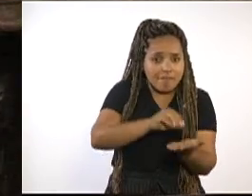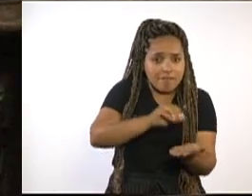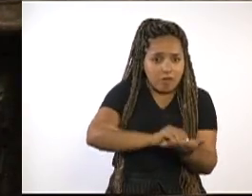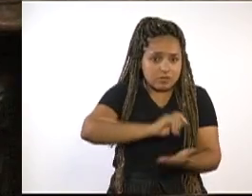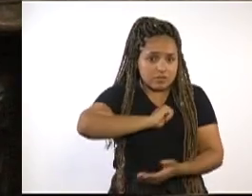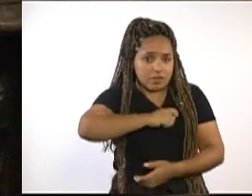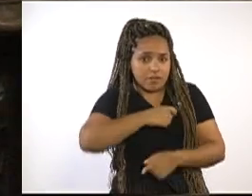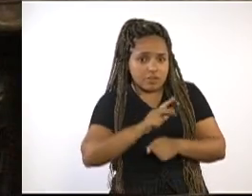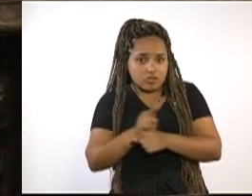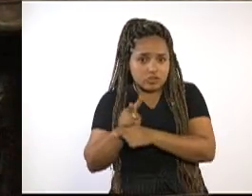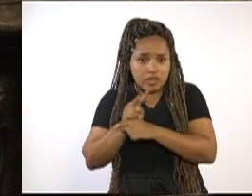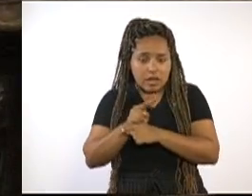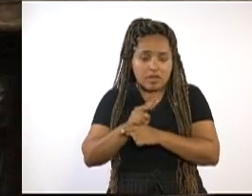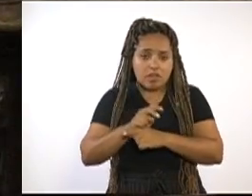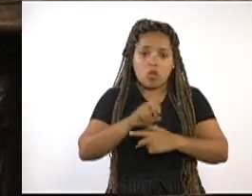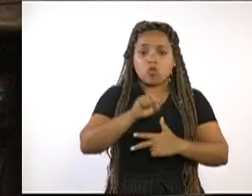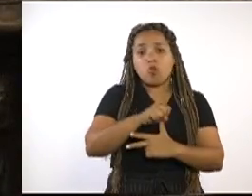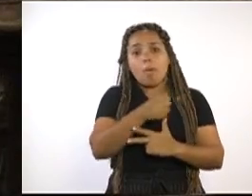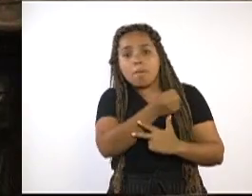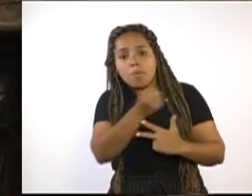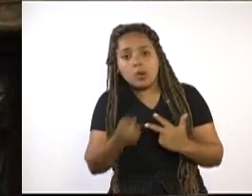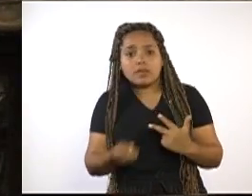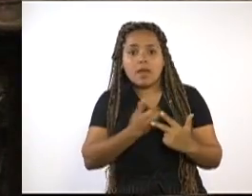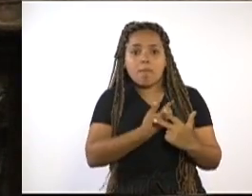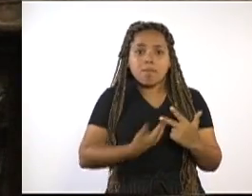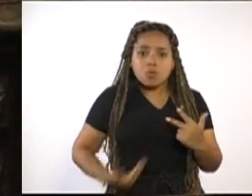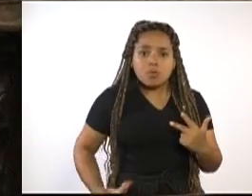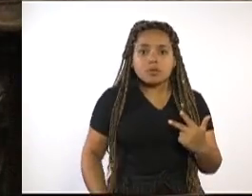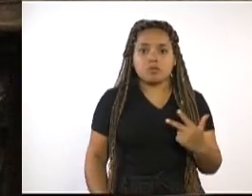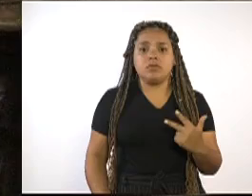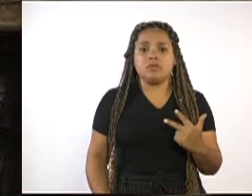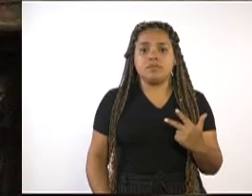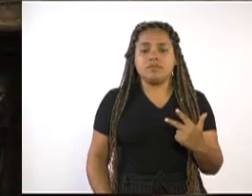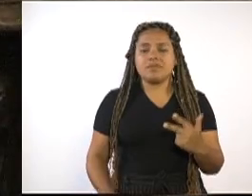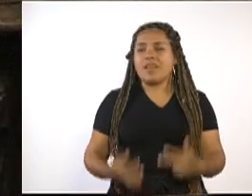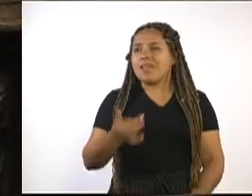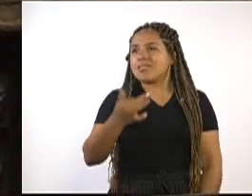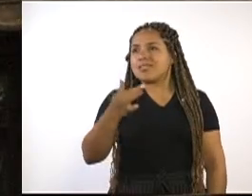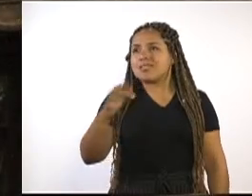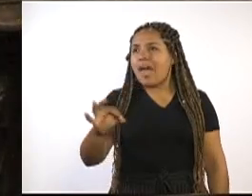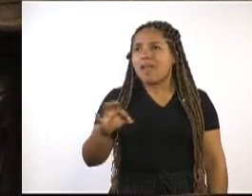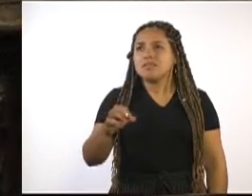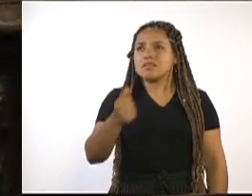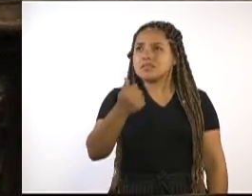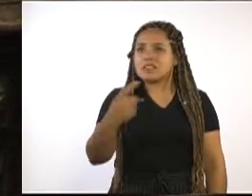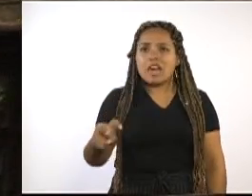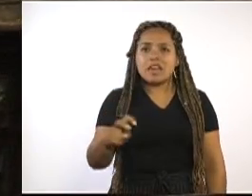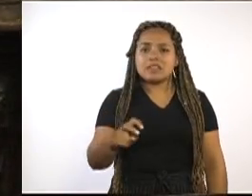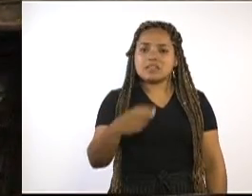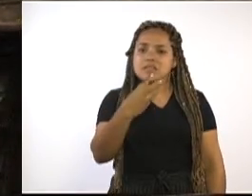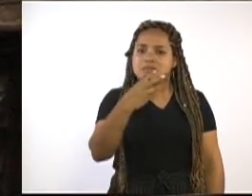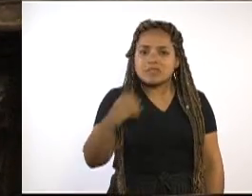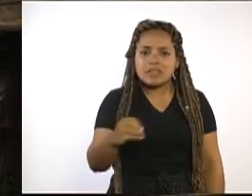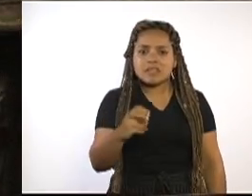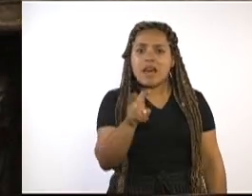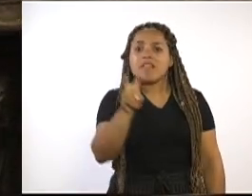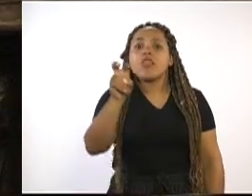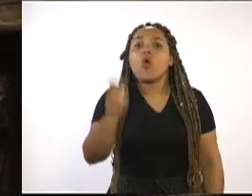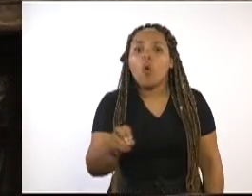fiscalização do poder público, isto há 10, 15, 20, 30, 50 anos